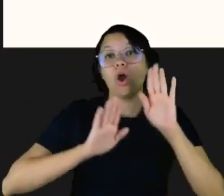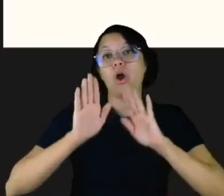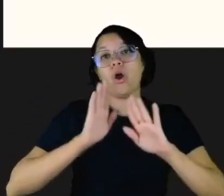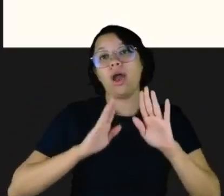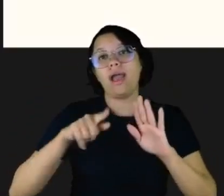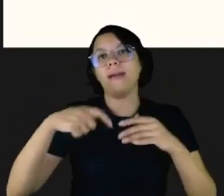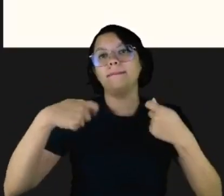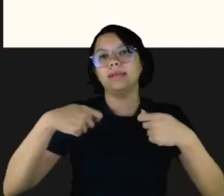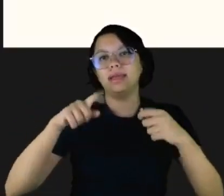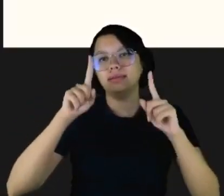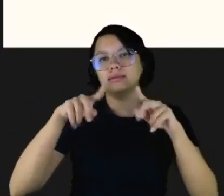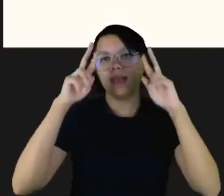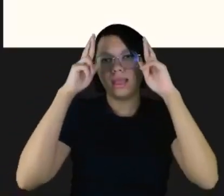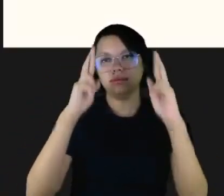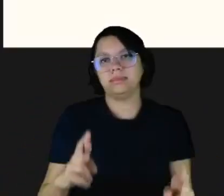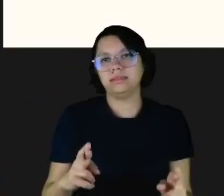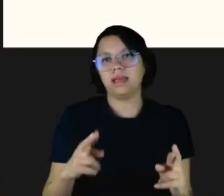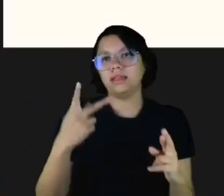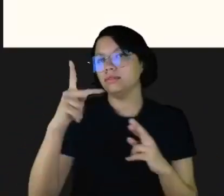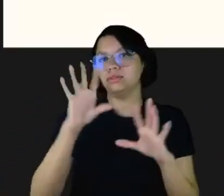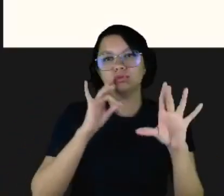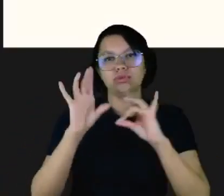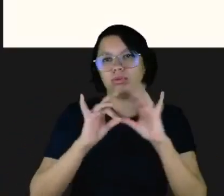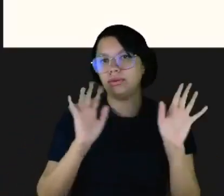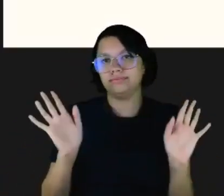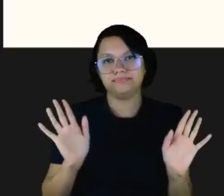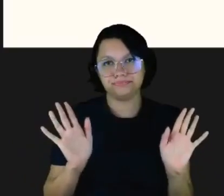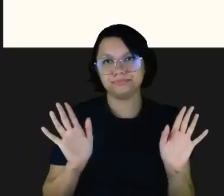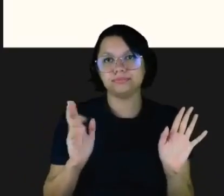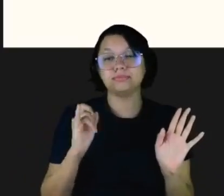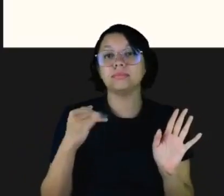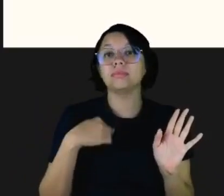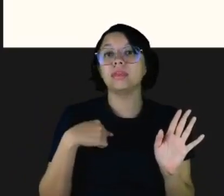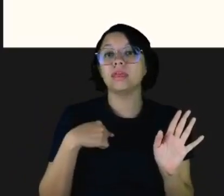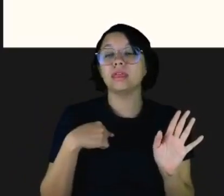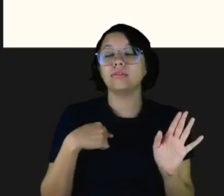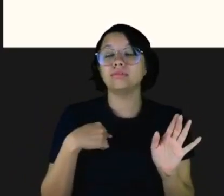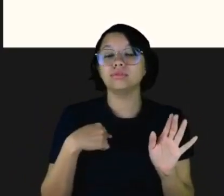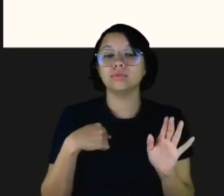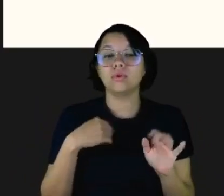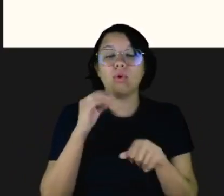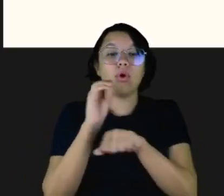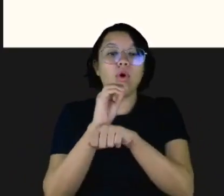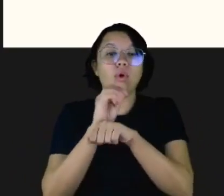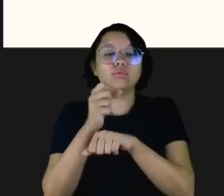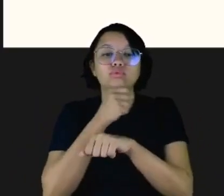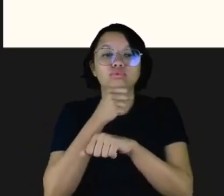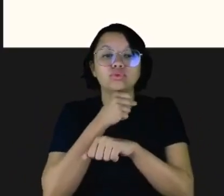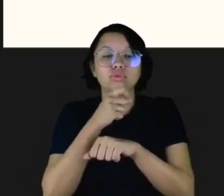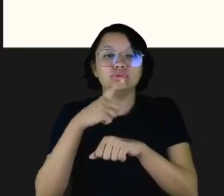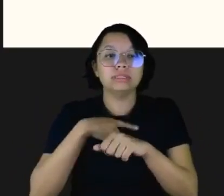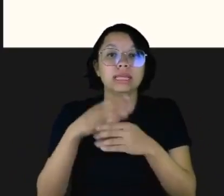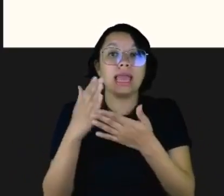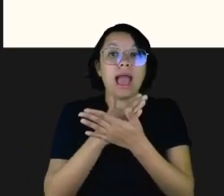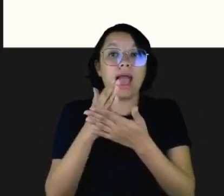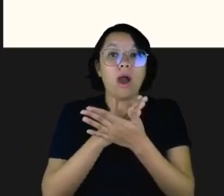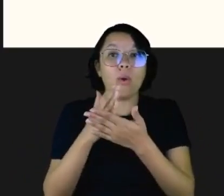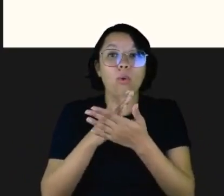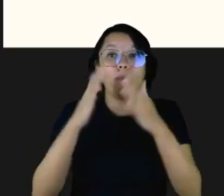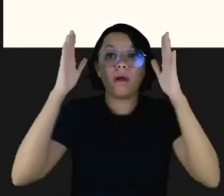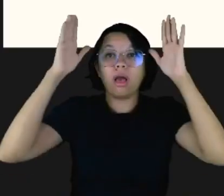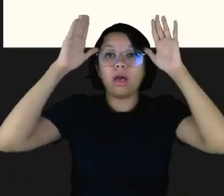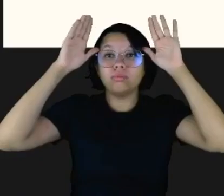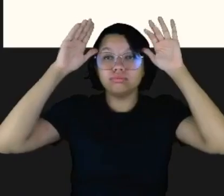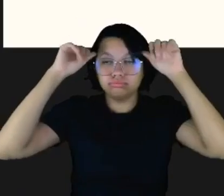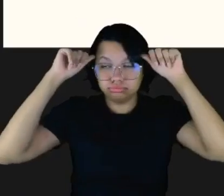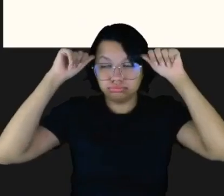ele precisa ser respeitado na sua escolha. Se eu estou lidando com um idoso que tem alguma demência, nós